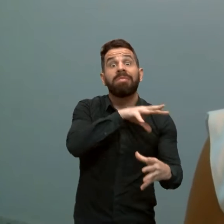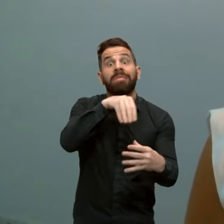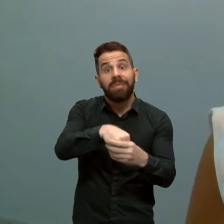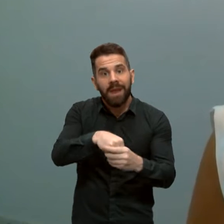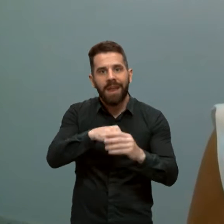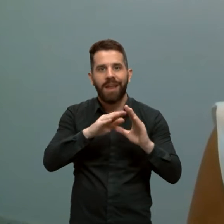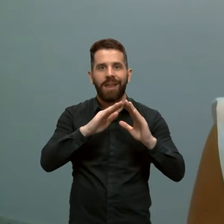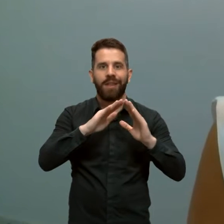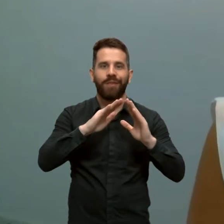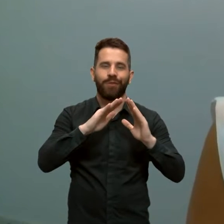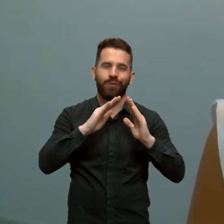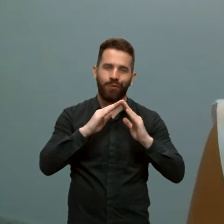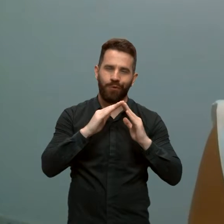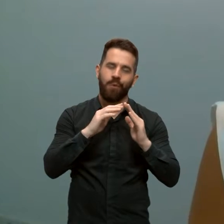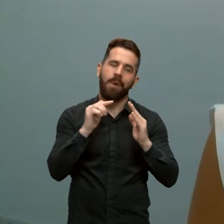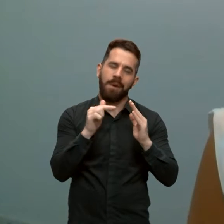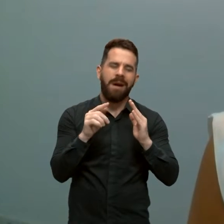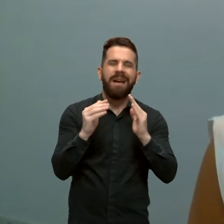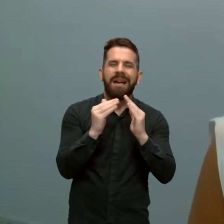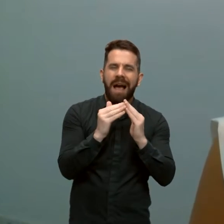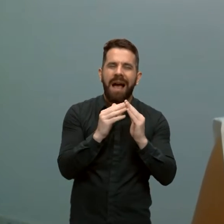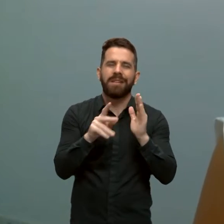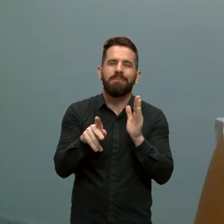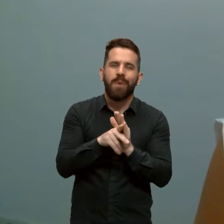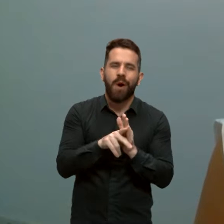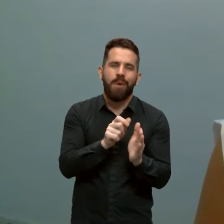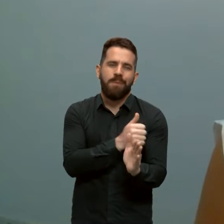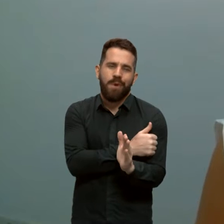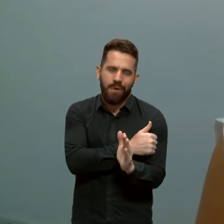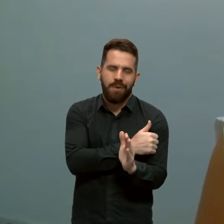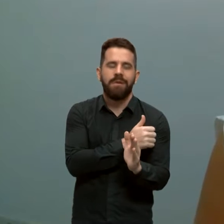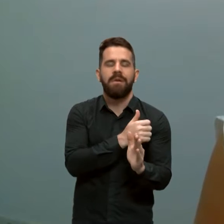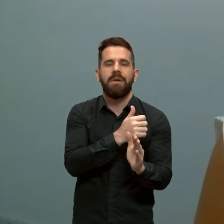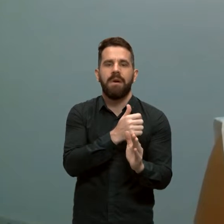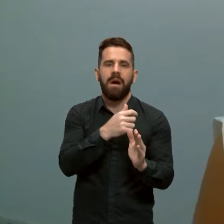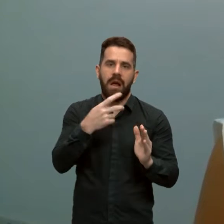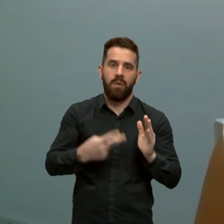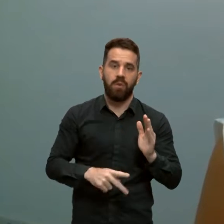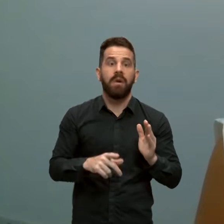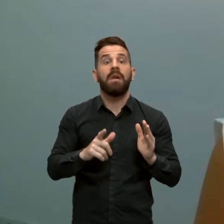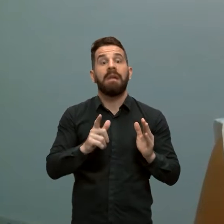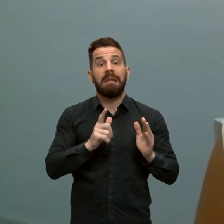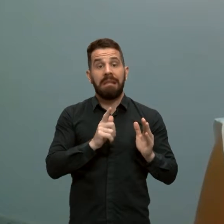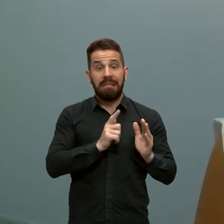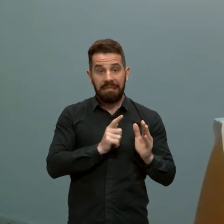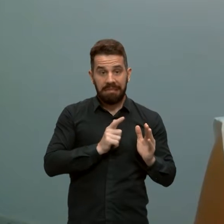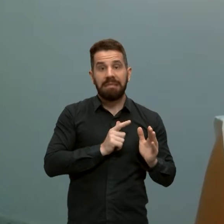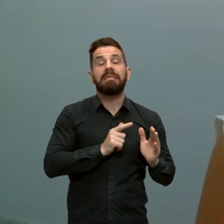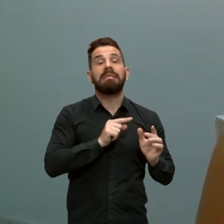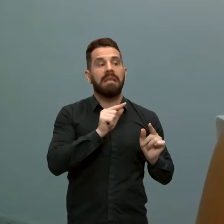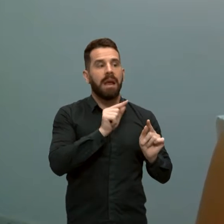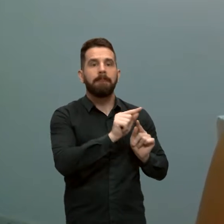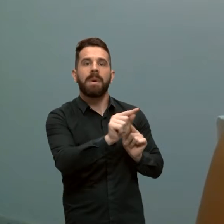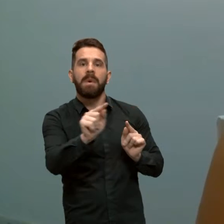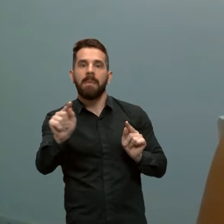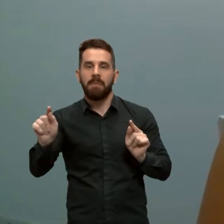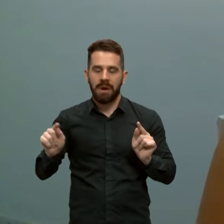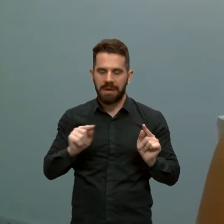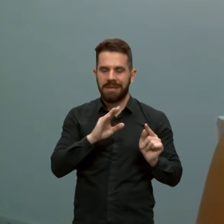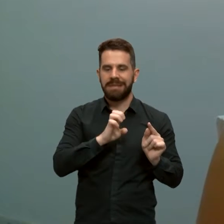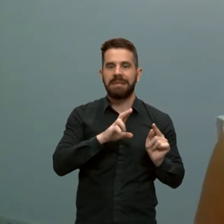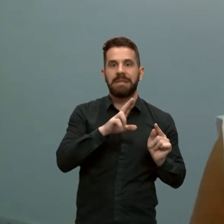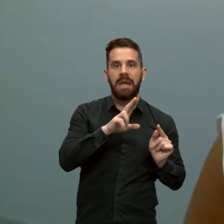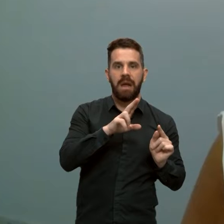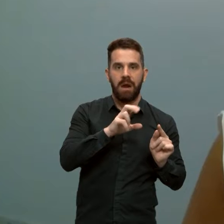essa guarda, alguns animais nas CELs têm guarda coletiva, como eu citei o exemplo da CEL 5, que a gente tem